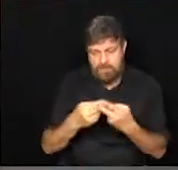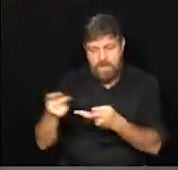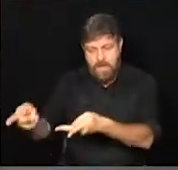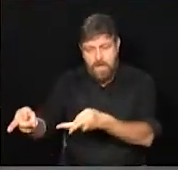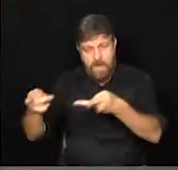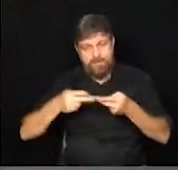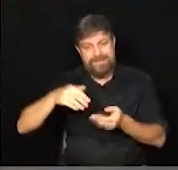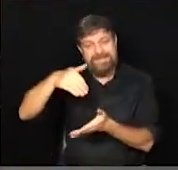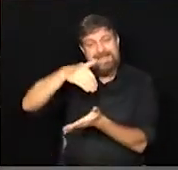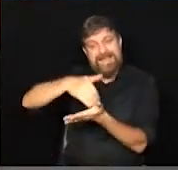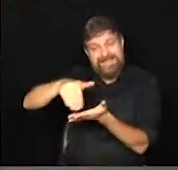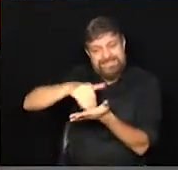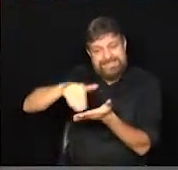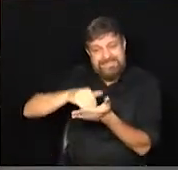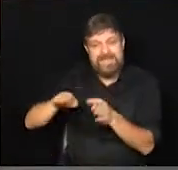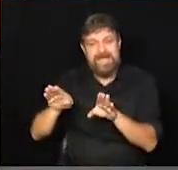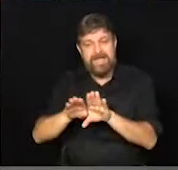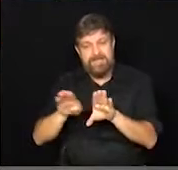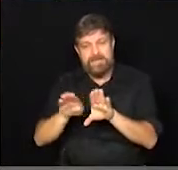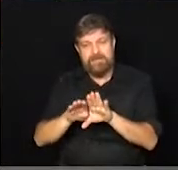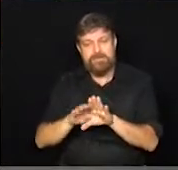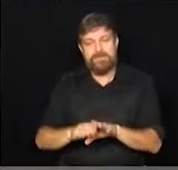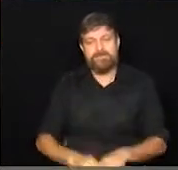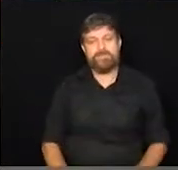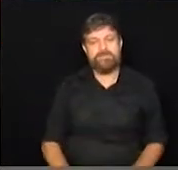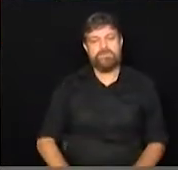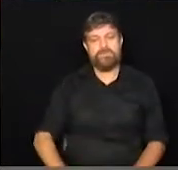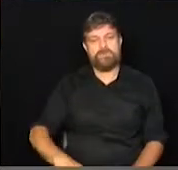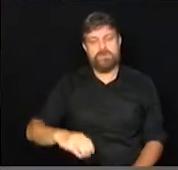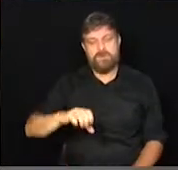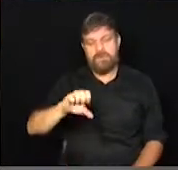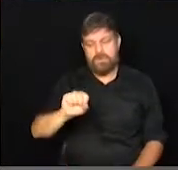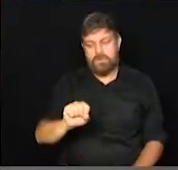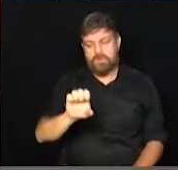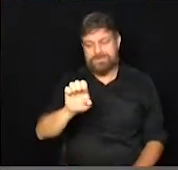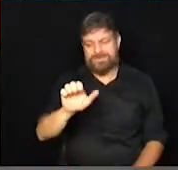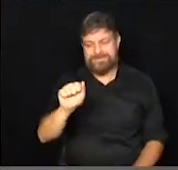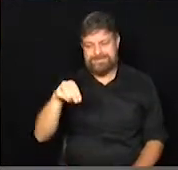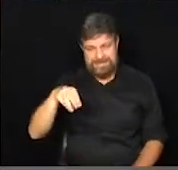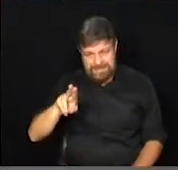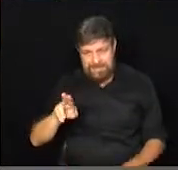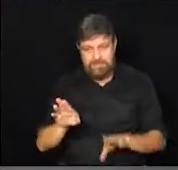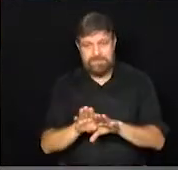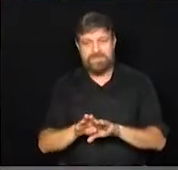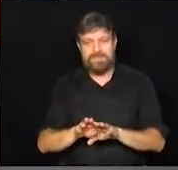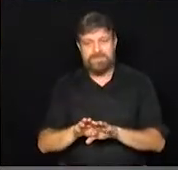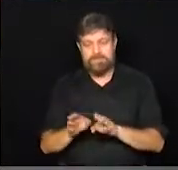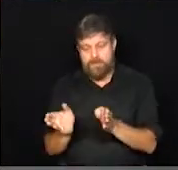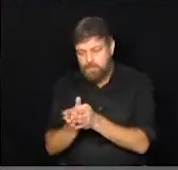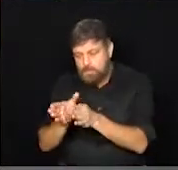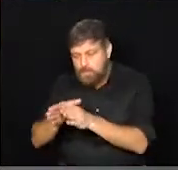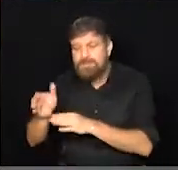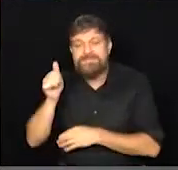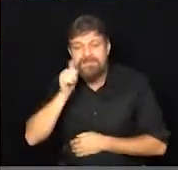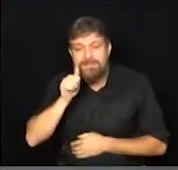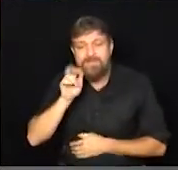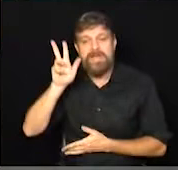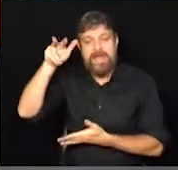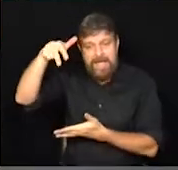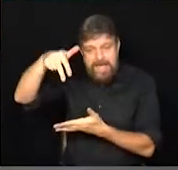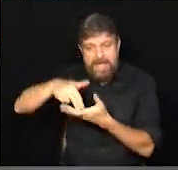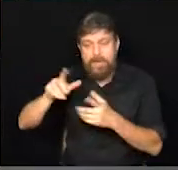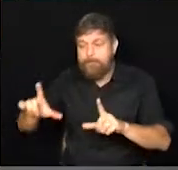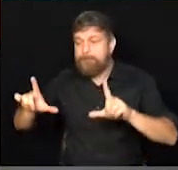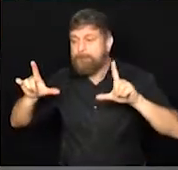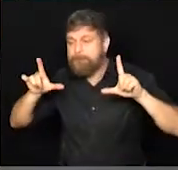da secretária, do CEAMA, da Coordenadoria da Mulher. Eu estive na reunião do Conselho da Mulher, apresentei publicamente isso,